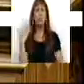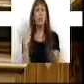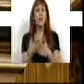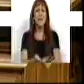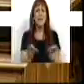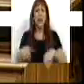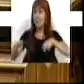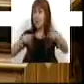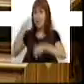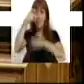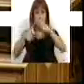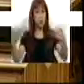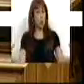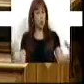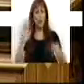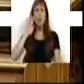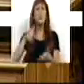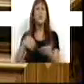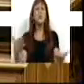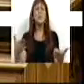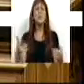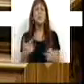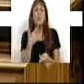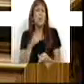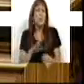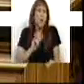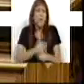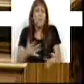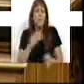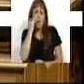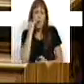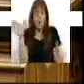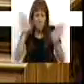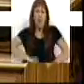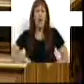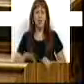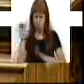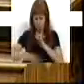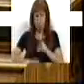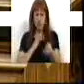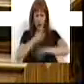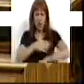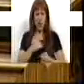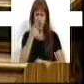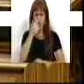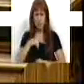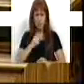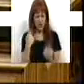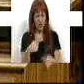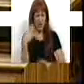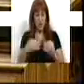em termos de mobilidade das populações. O resultado não podia ser outro: o agravamento das condições de acesso dos portugueses à